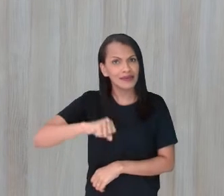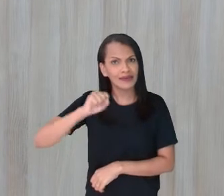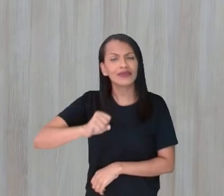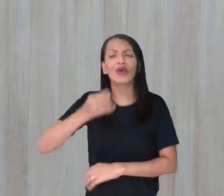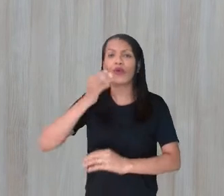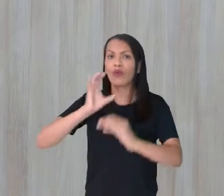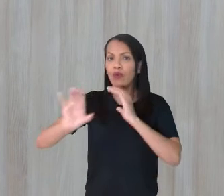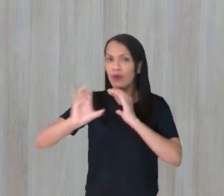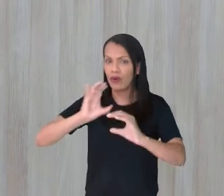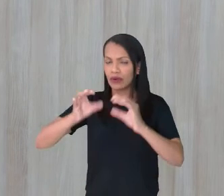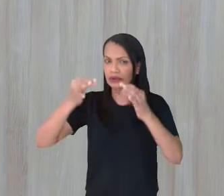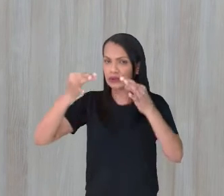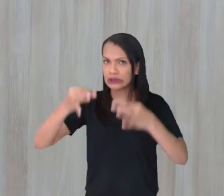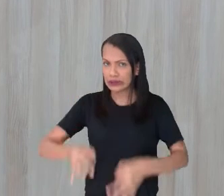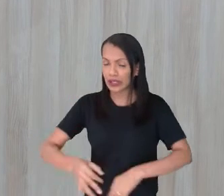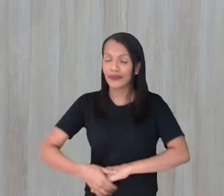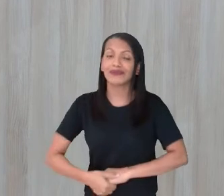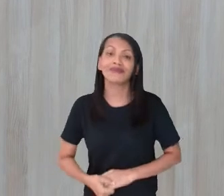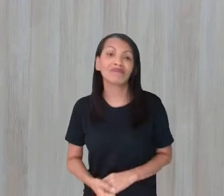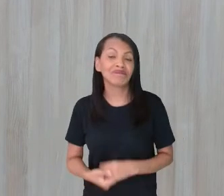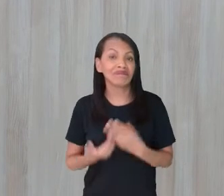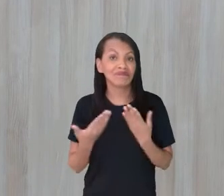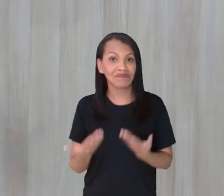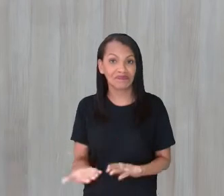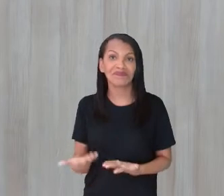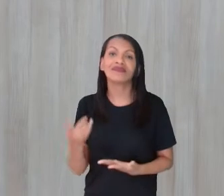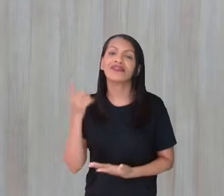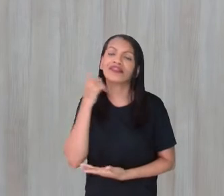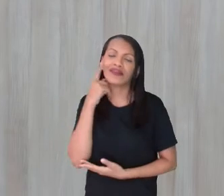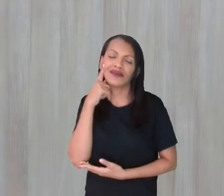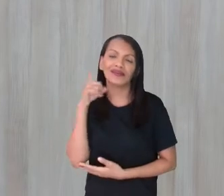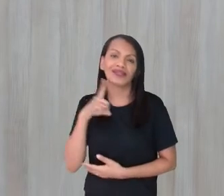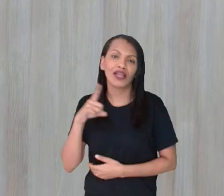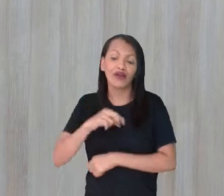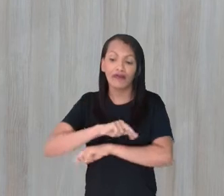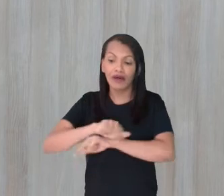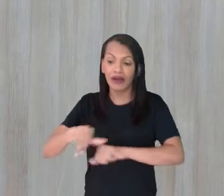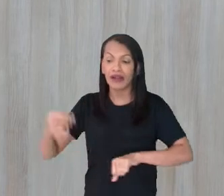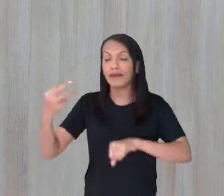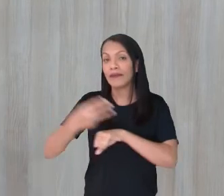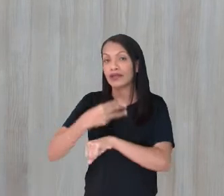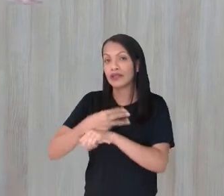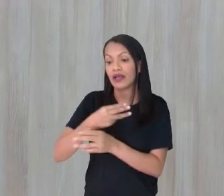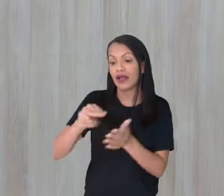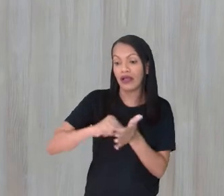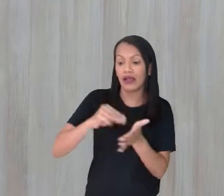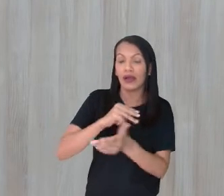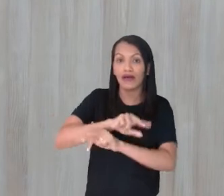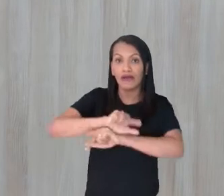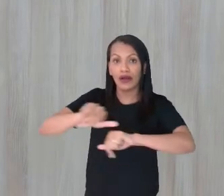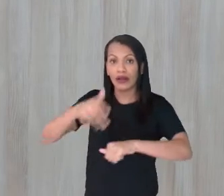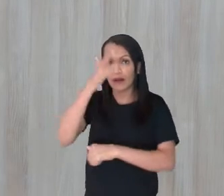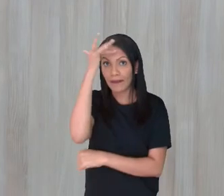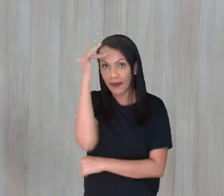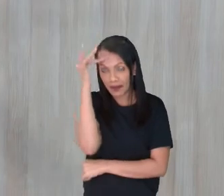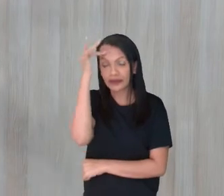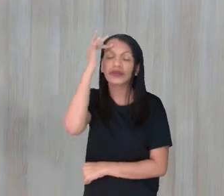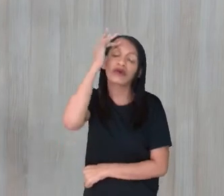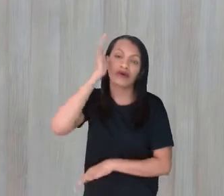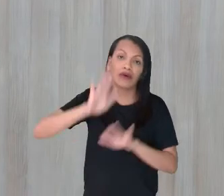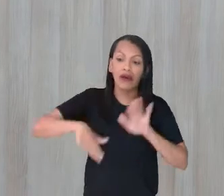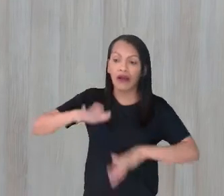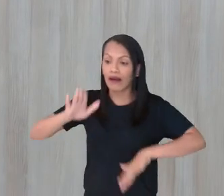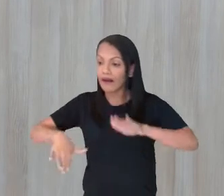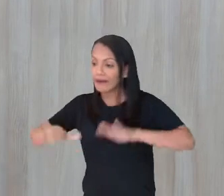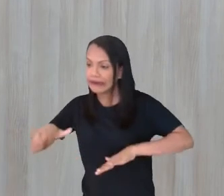formal de comunicação. Então, a gente recebe várias mensagens pelo WhatsApp, de várias pessoas, de variados